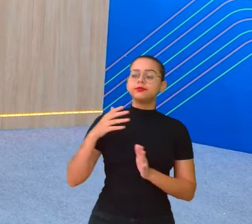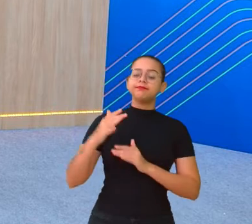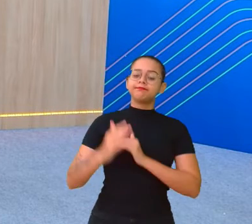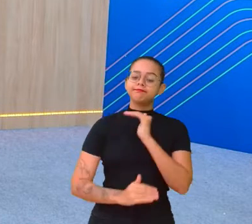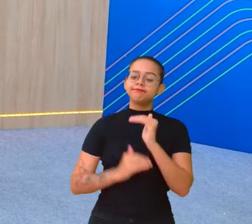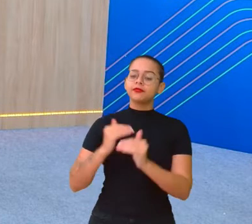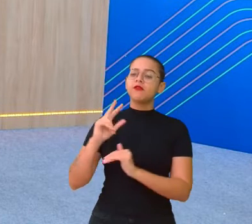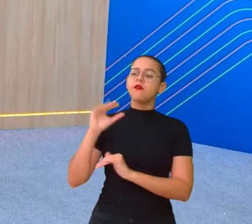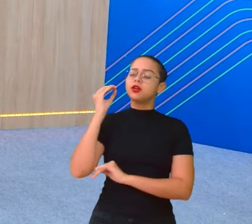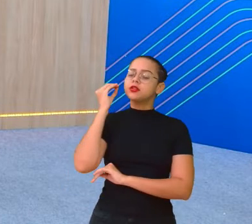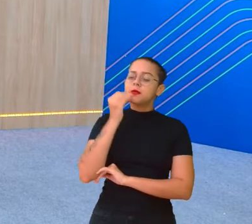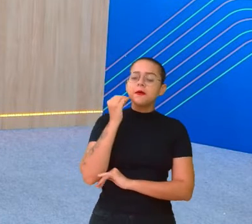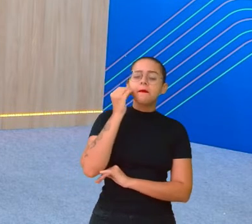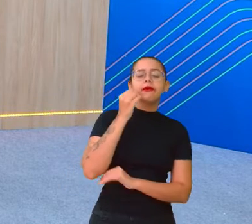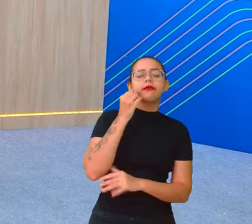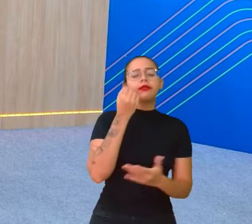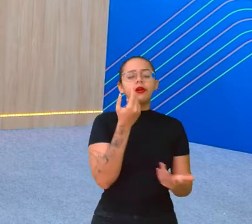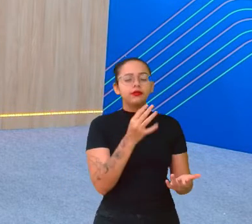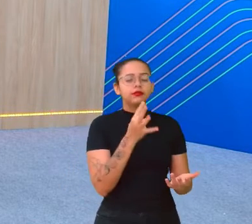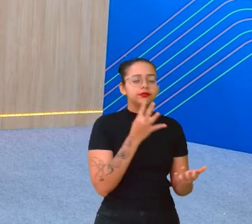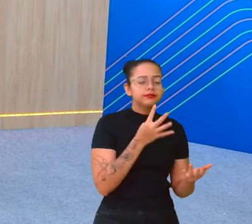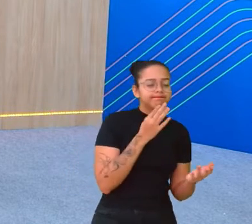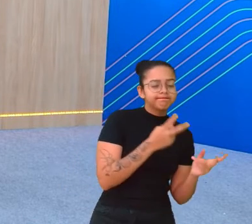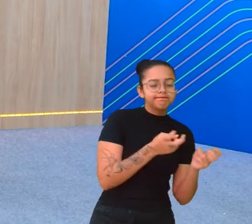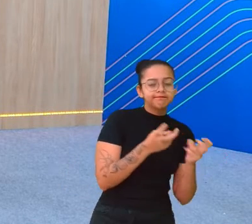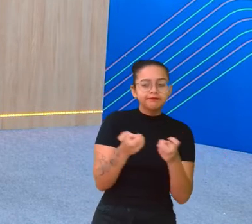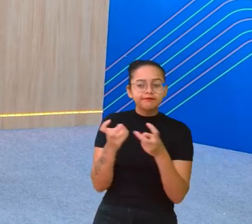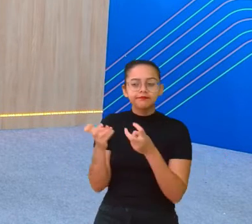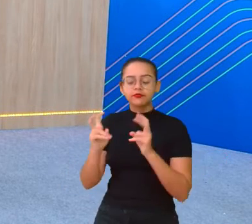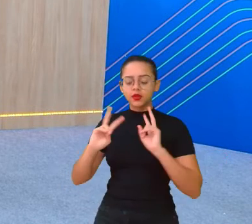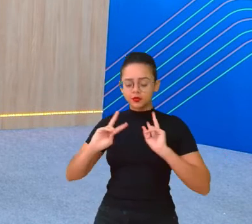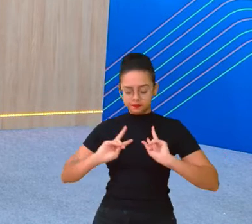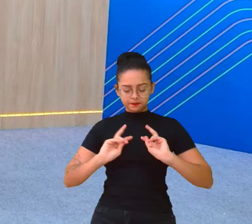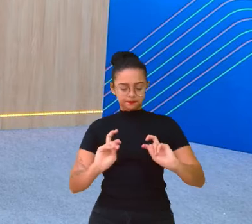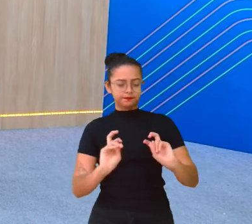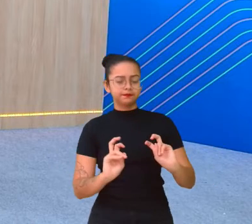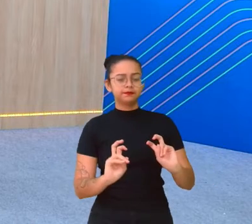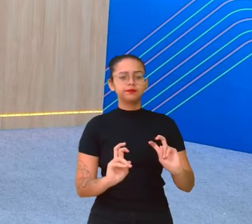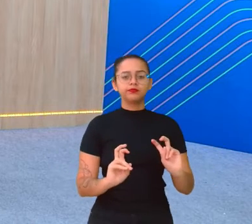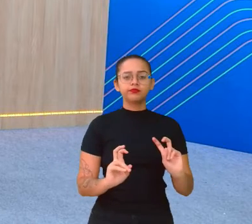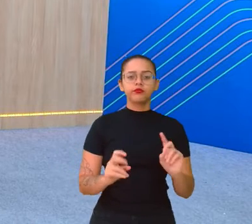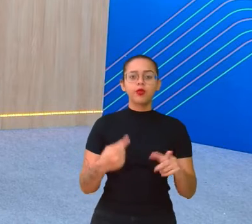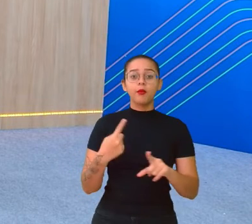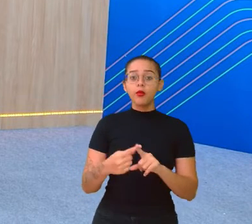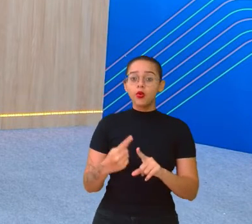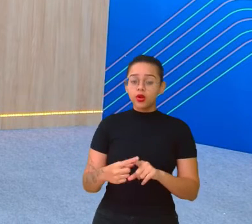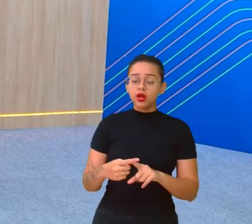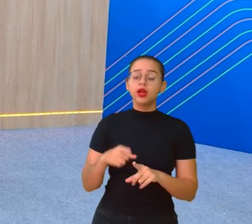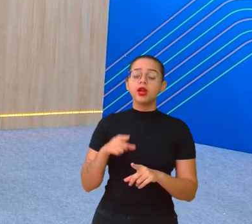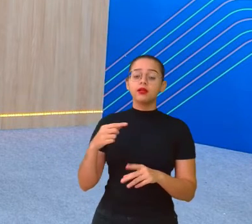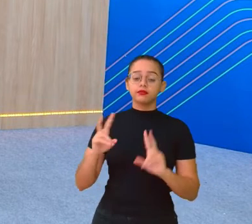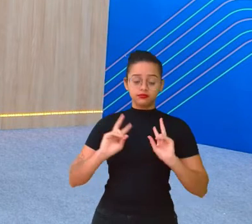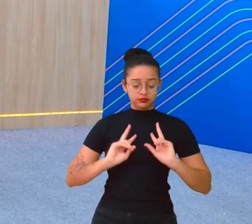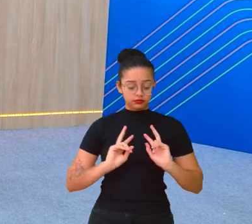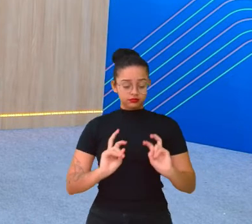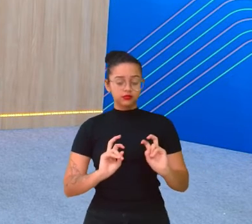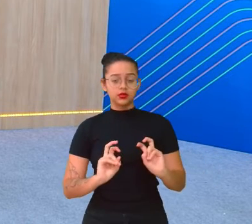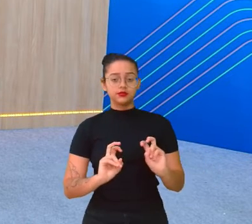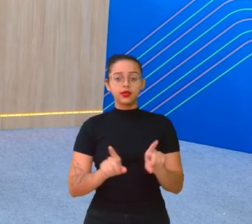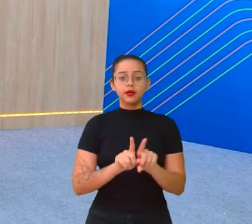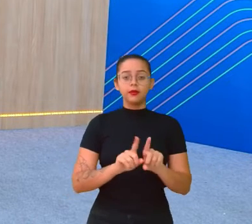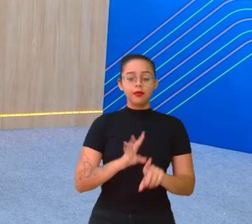ali experimentando, a gente vai percebendo quem nós somos, né? Porque isso faz com que